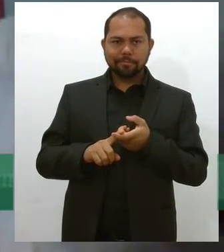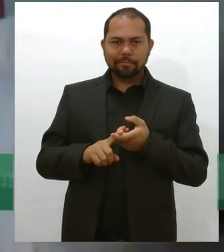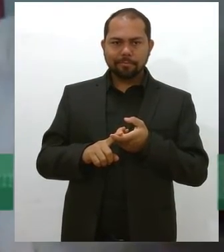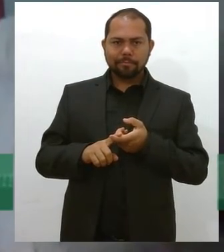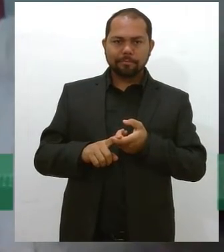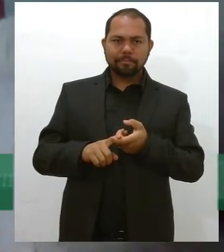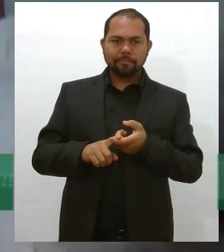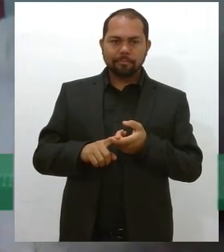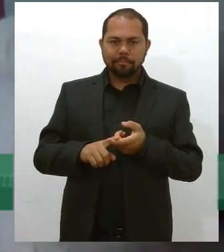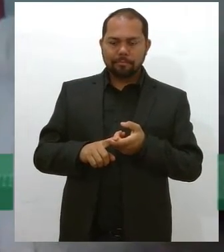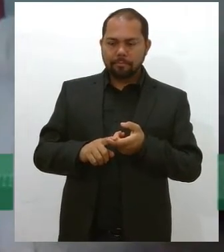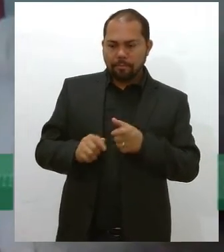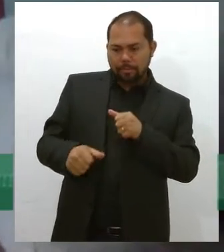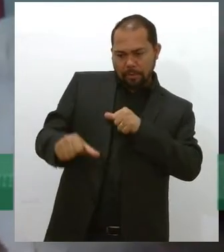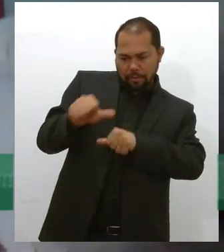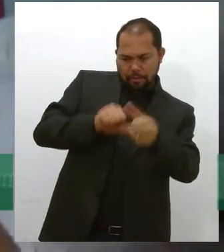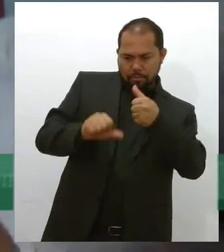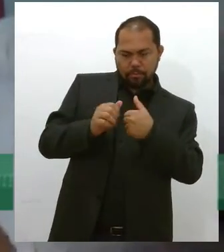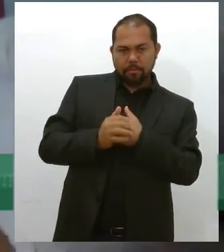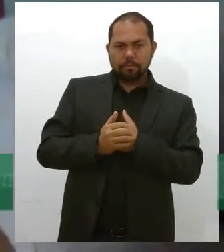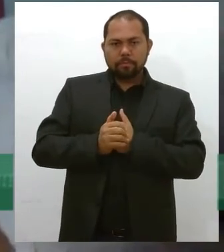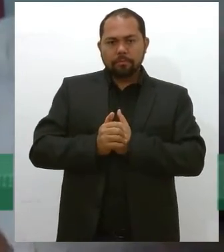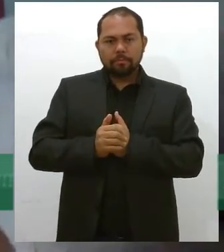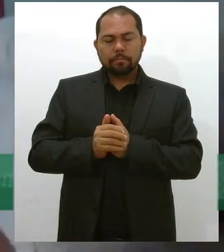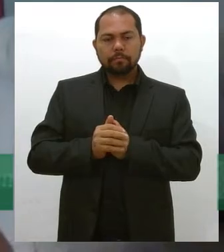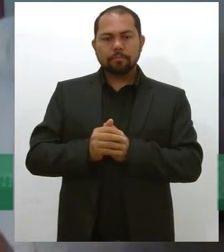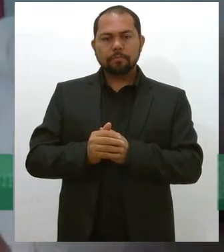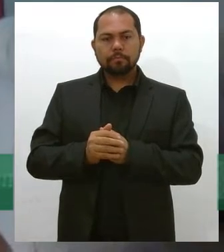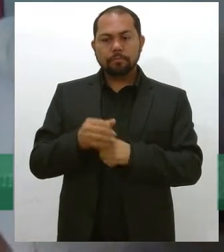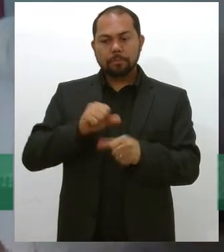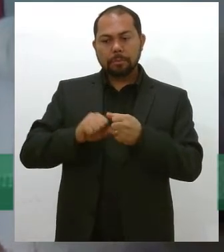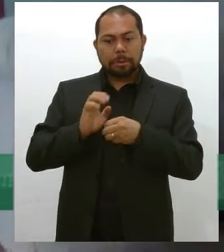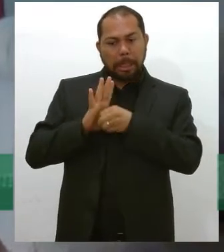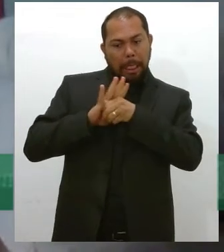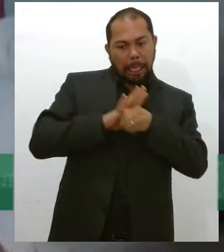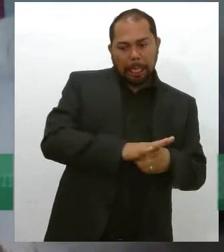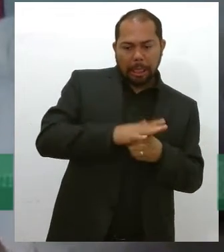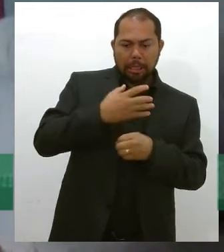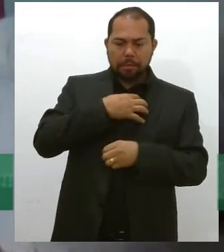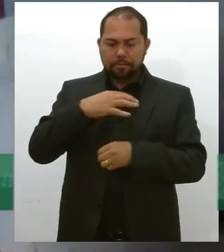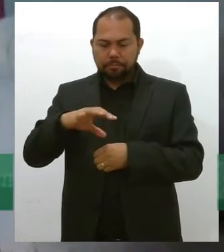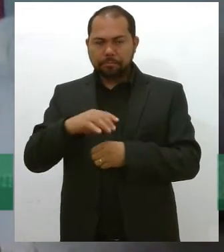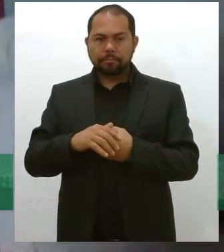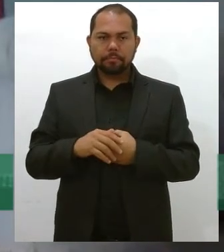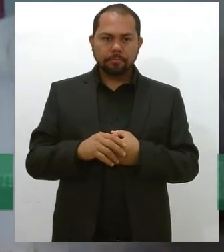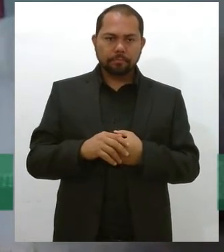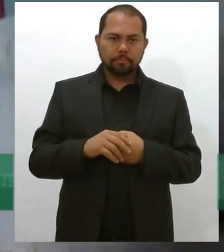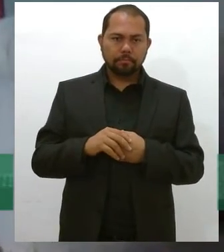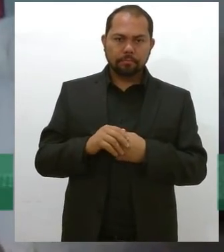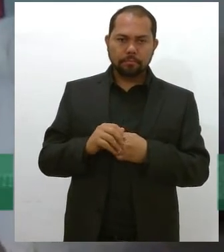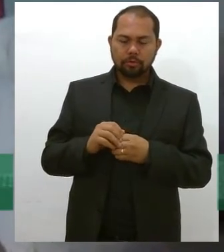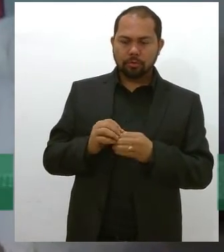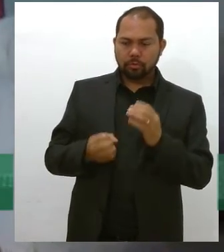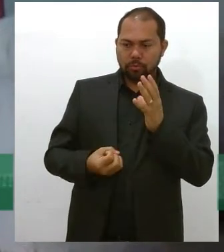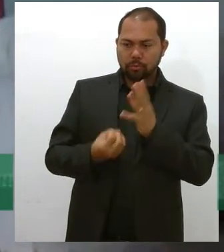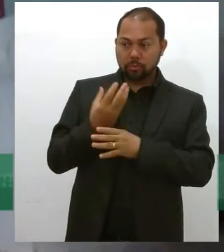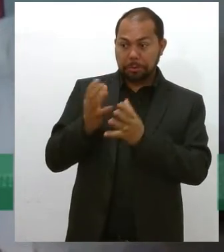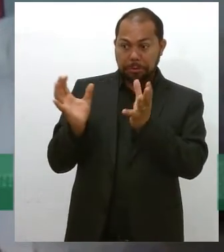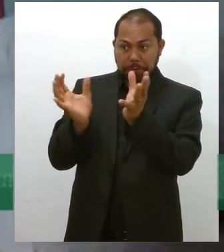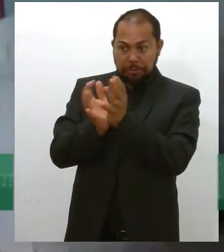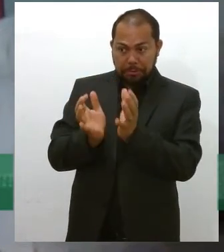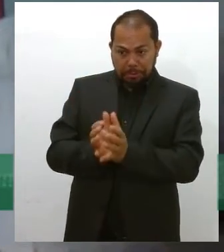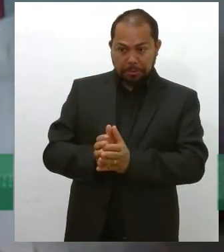reverter, né, a opressão dos baianos aqui, né, com a Constituição, com a formação da junta e o envio das tropas,